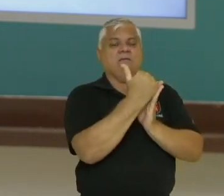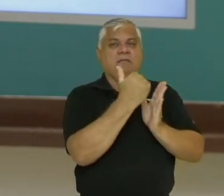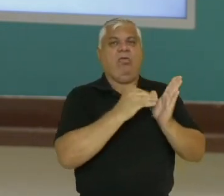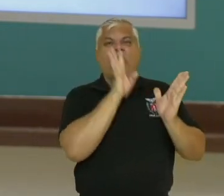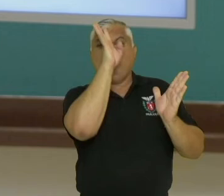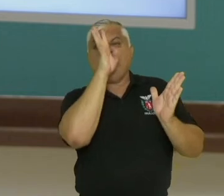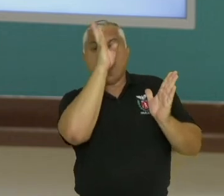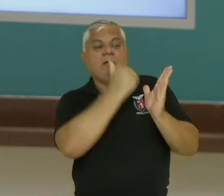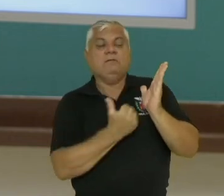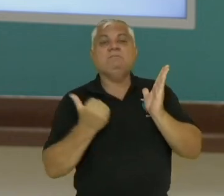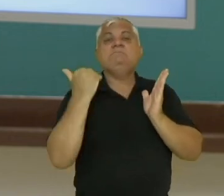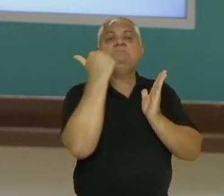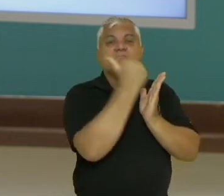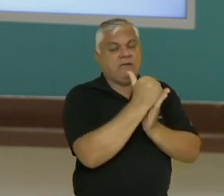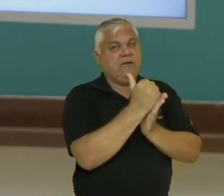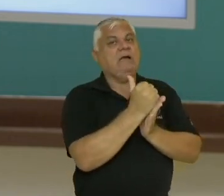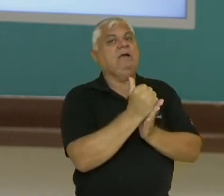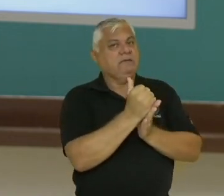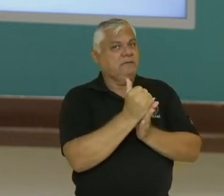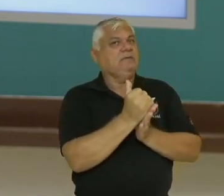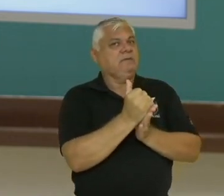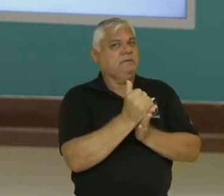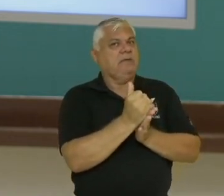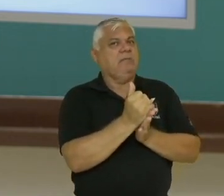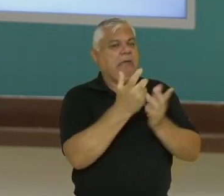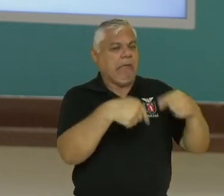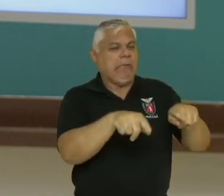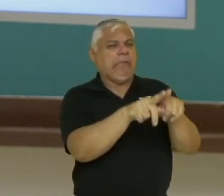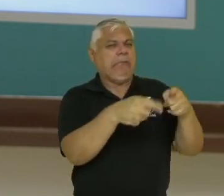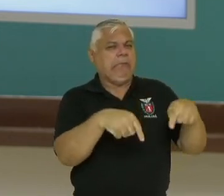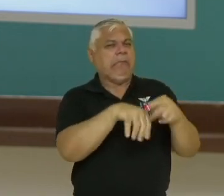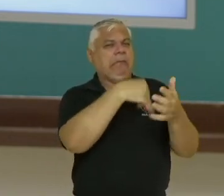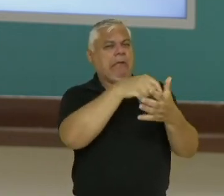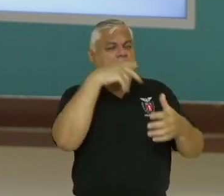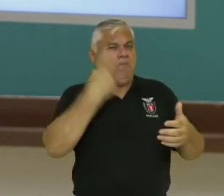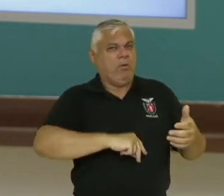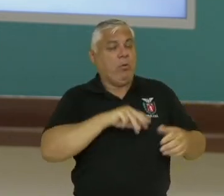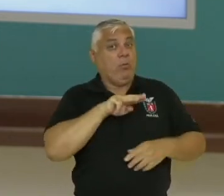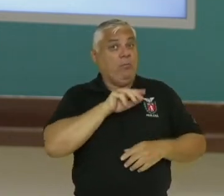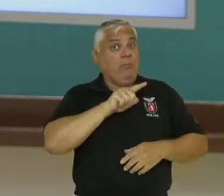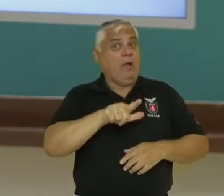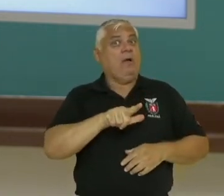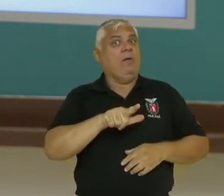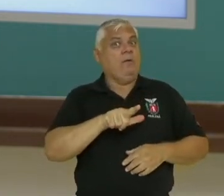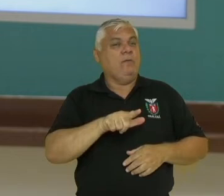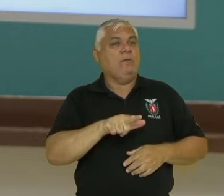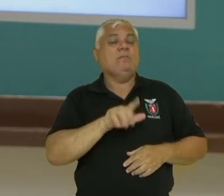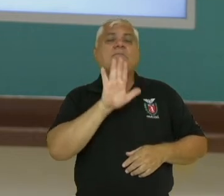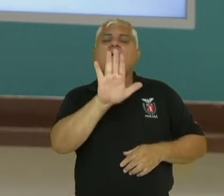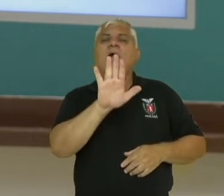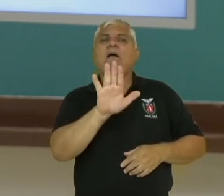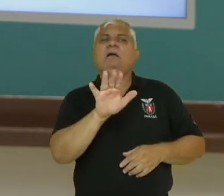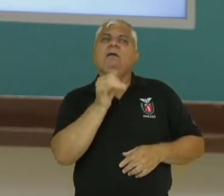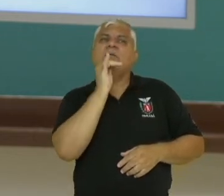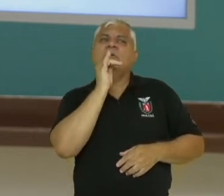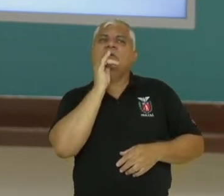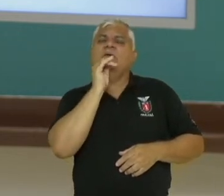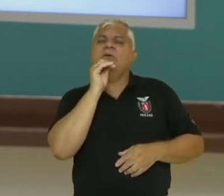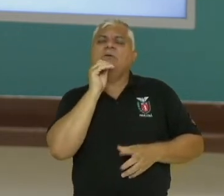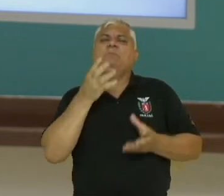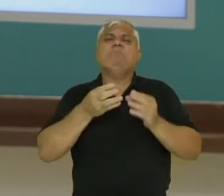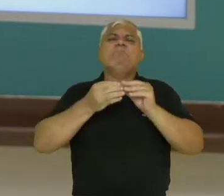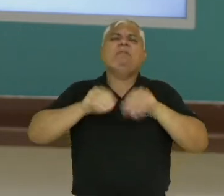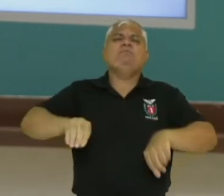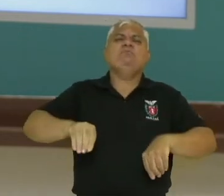grande quantidade, gorduras saturadas, sim, causam mal, prejuízo para nós. Então, que prejuízos